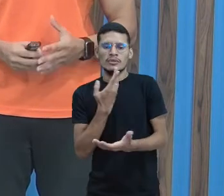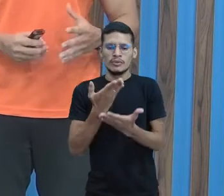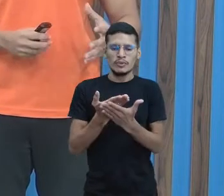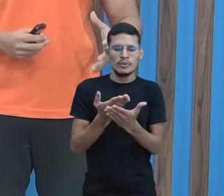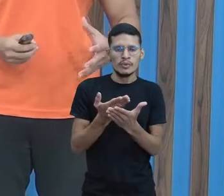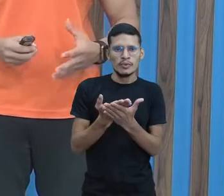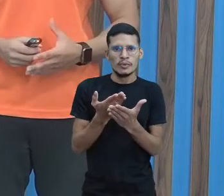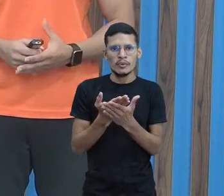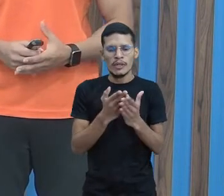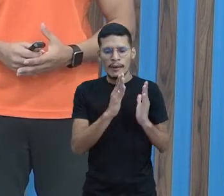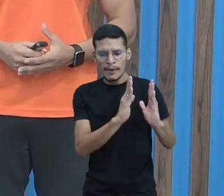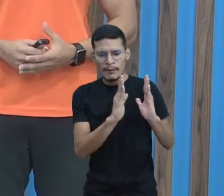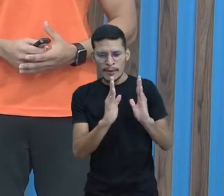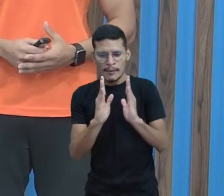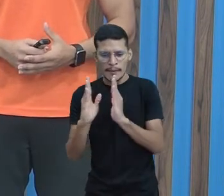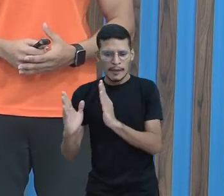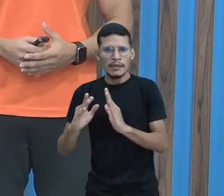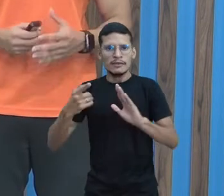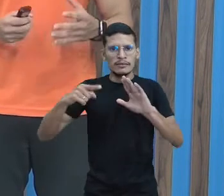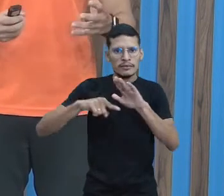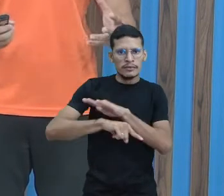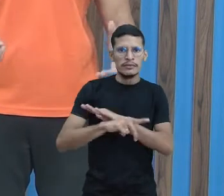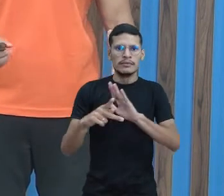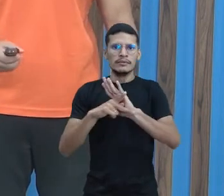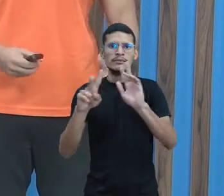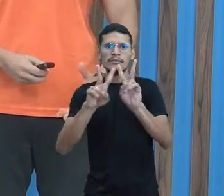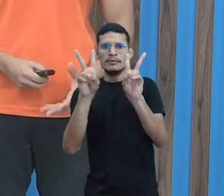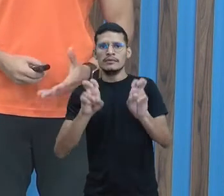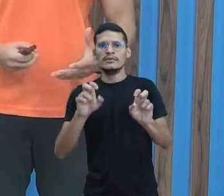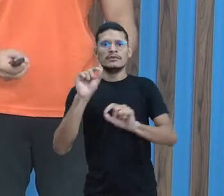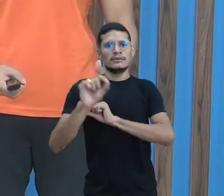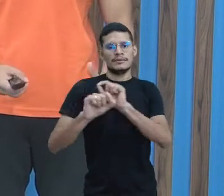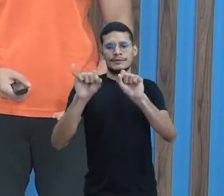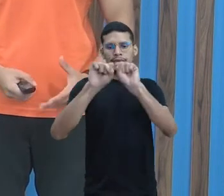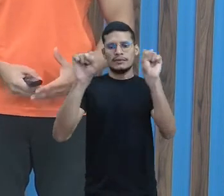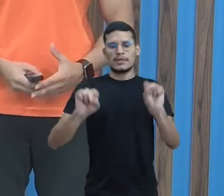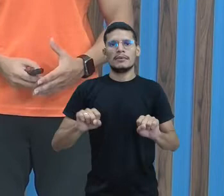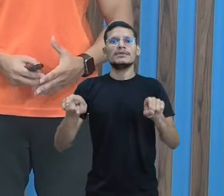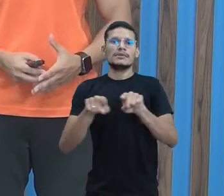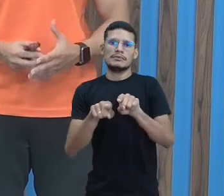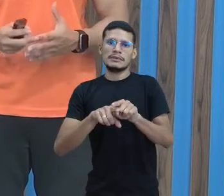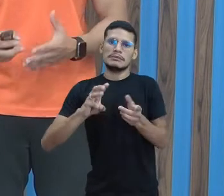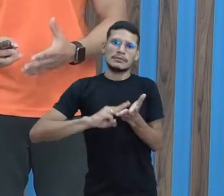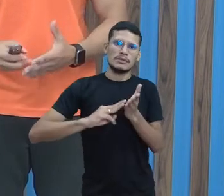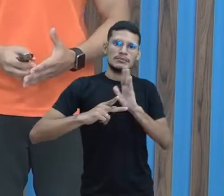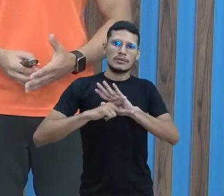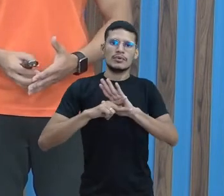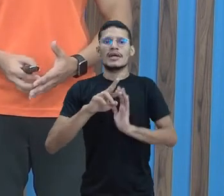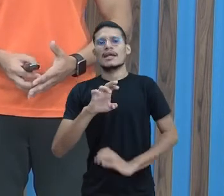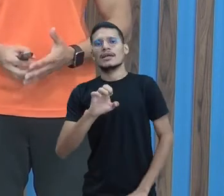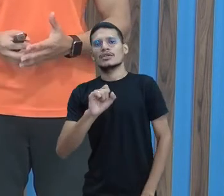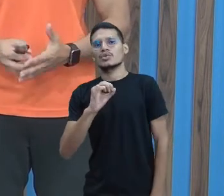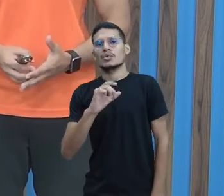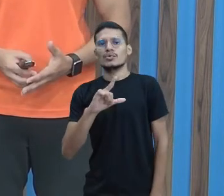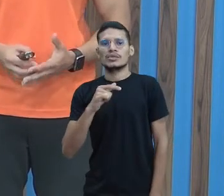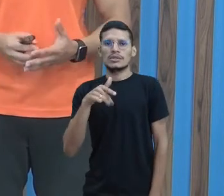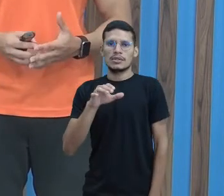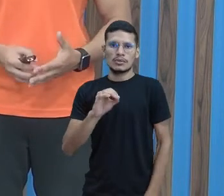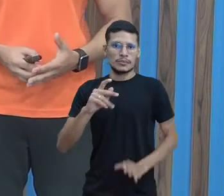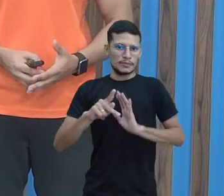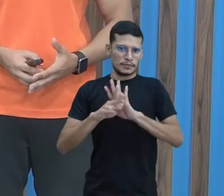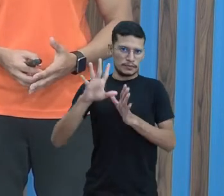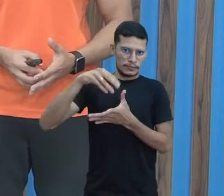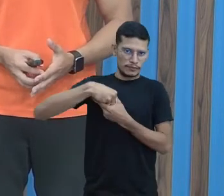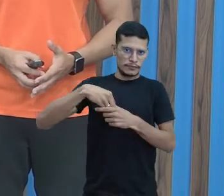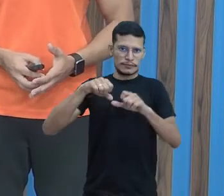aí e destrinchar um pouco essa ideia de sistema e dos métodos também de resolução desses sistemas